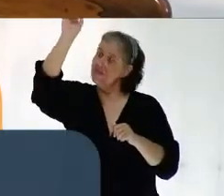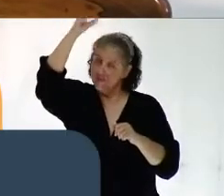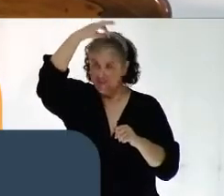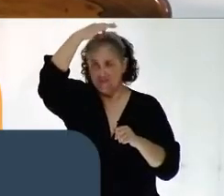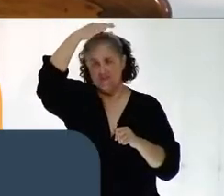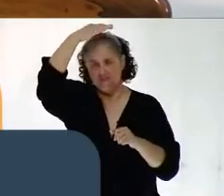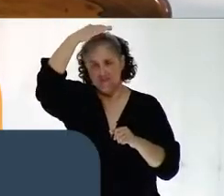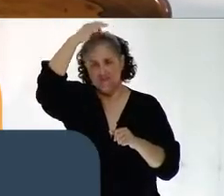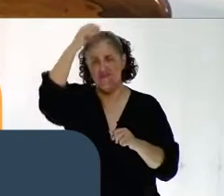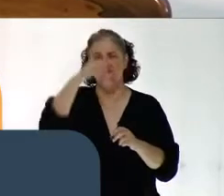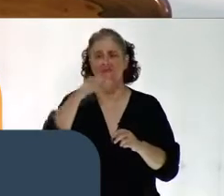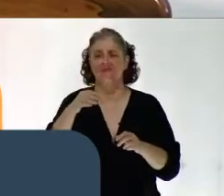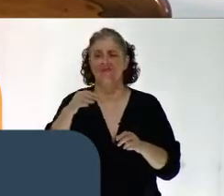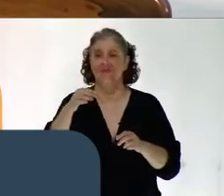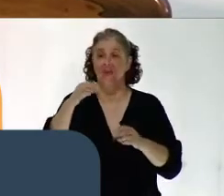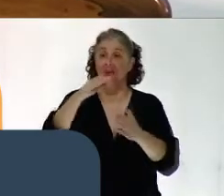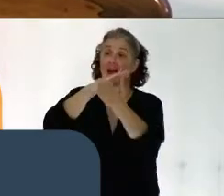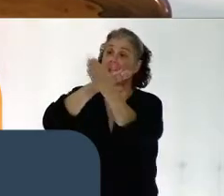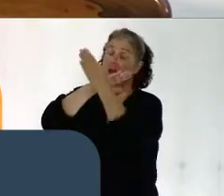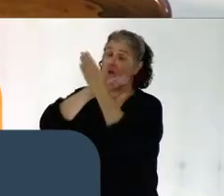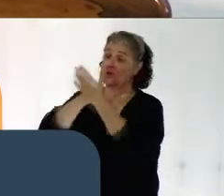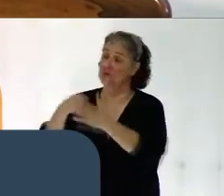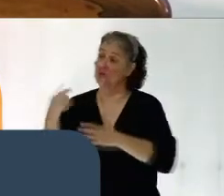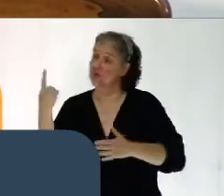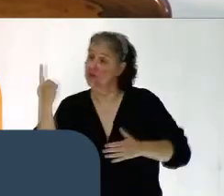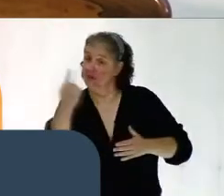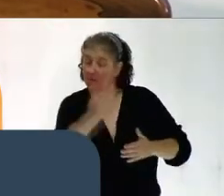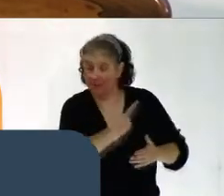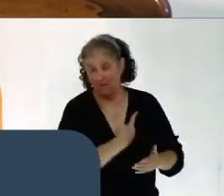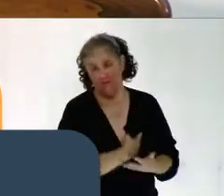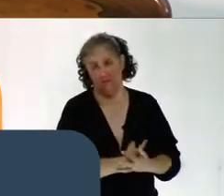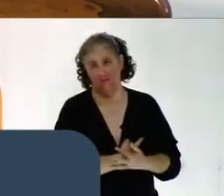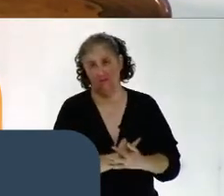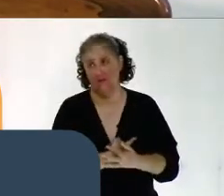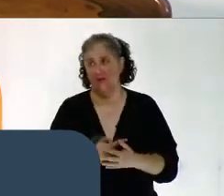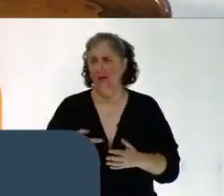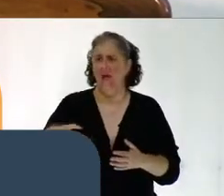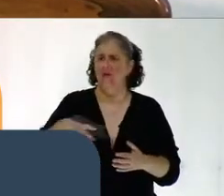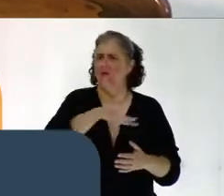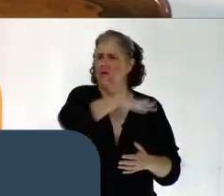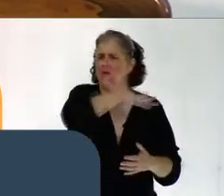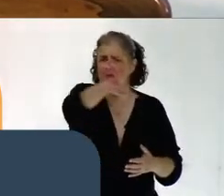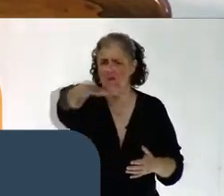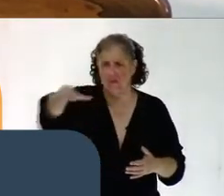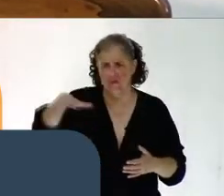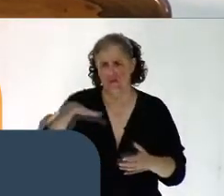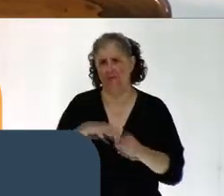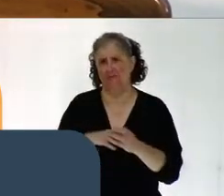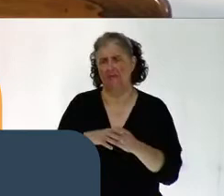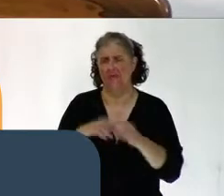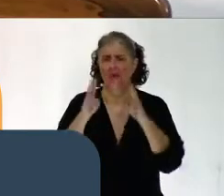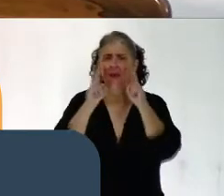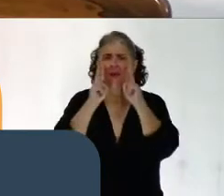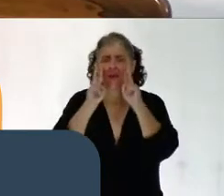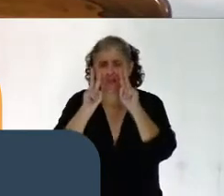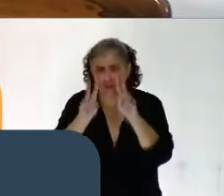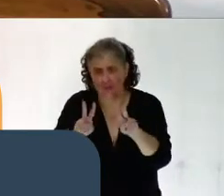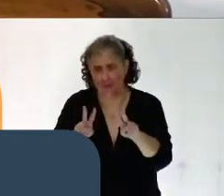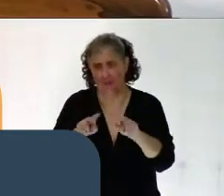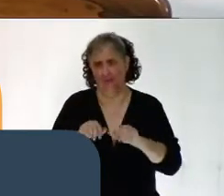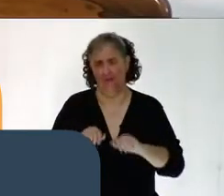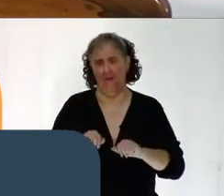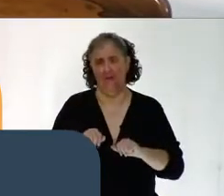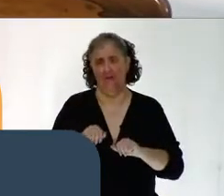esta palavra nos ajude que essa palavra ajude a todos aqueles que assistirem a essa exposição